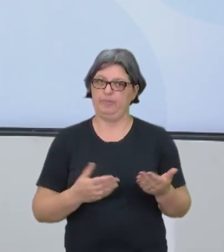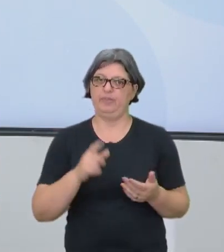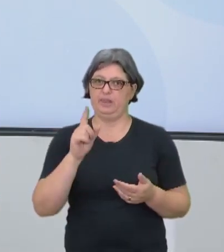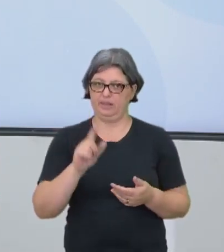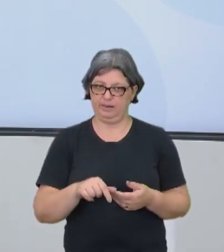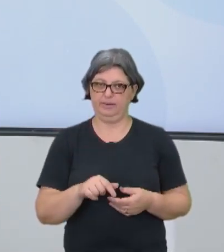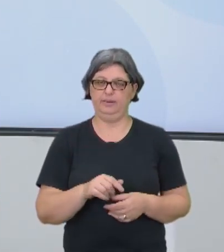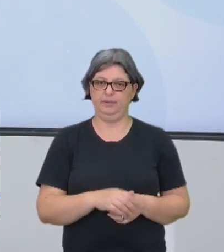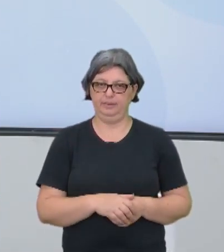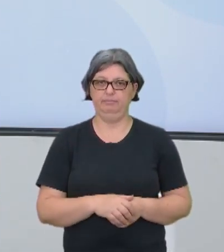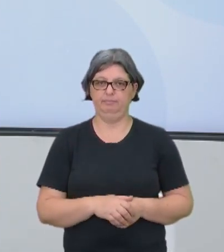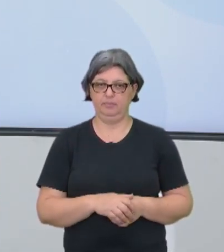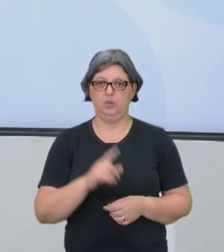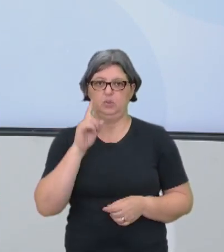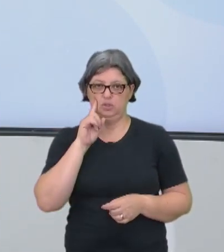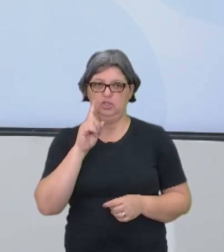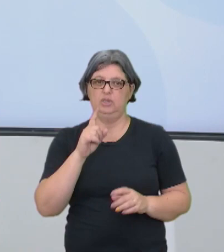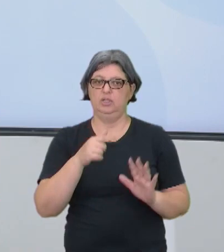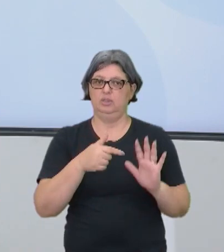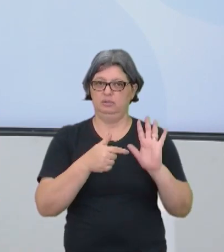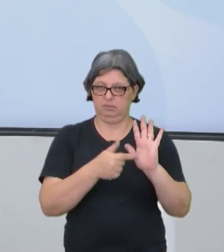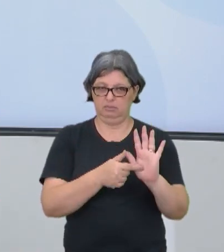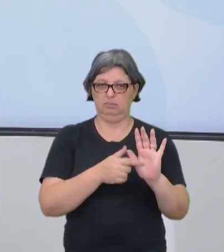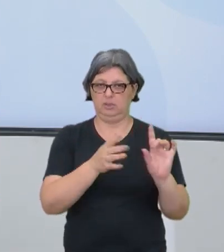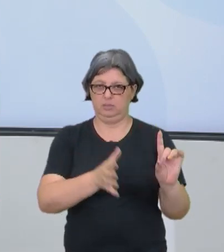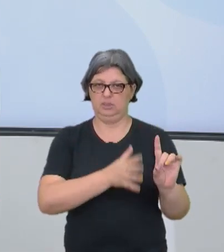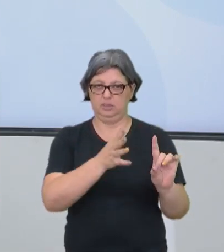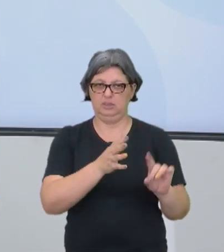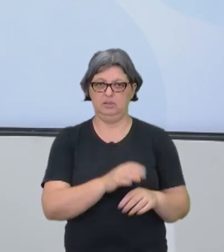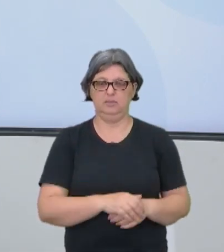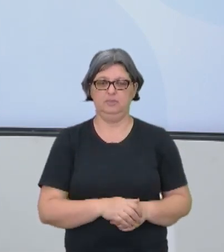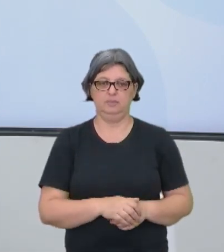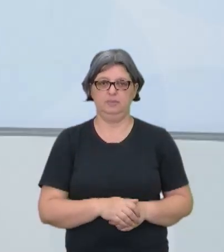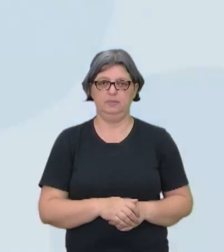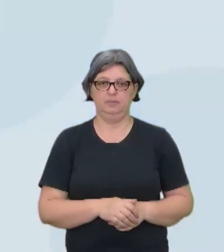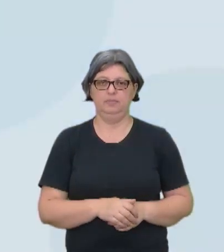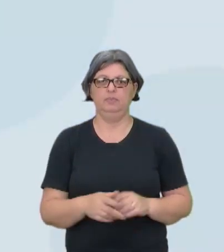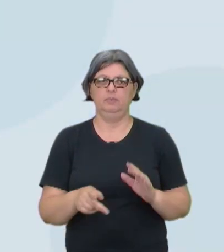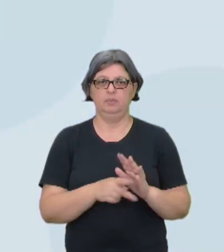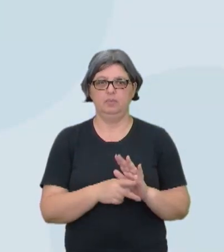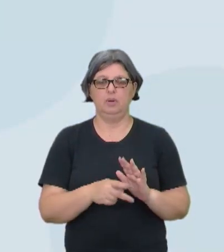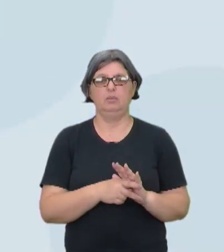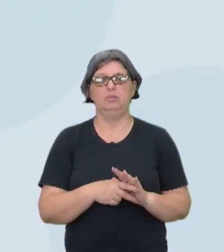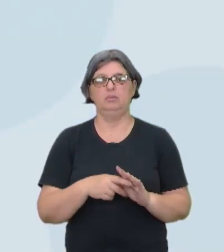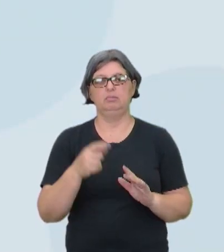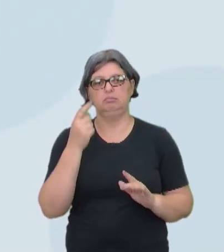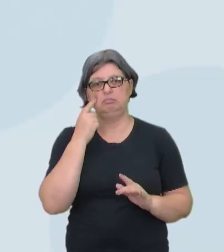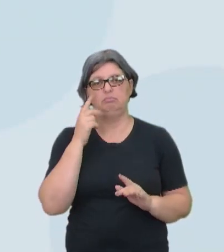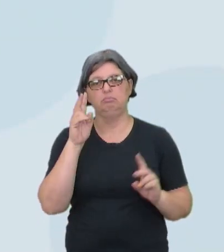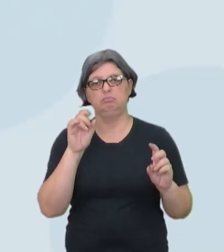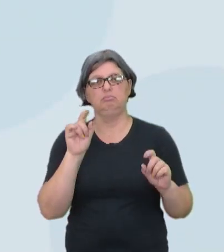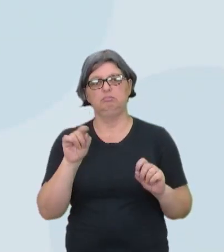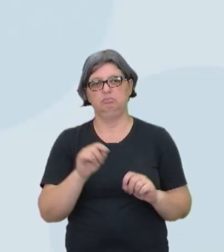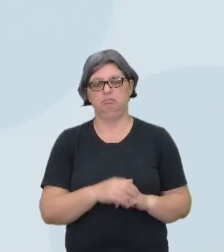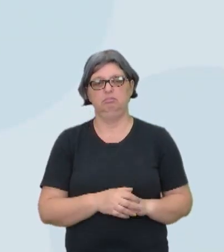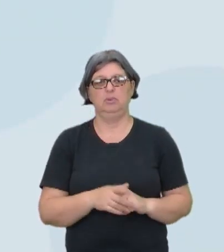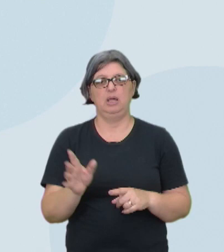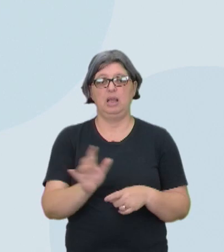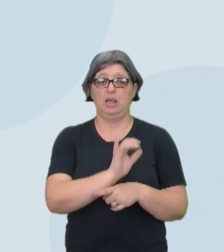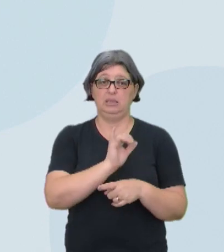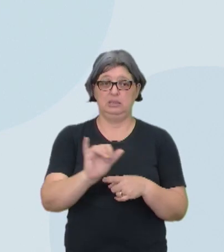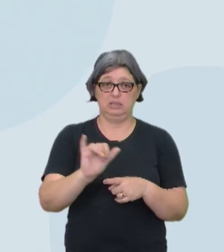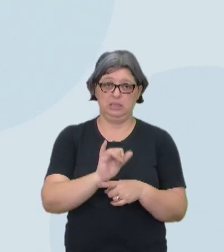dia da apresentação. Então, nós falamos um pouquinho aí sobre esses assuntos que estão na tela. Vamos lá. Falamos um pouquinho sobre as estratégias